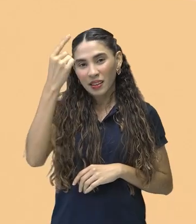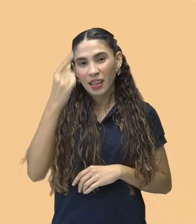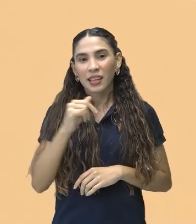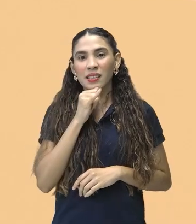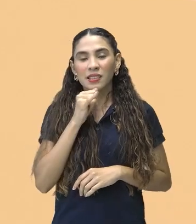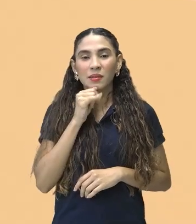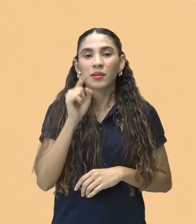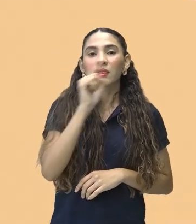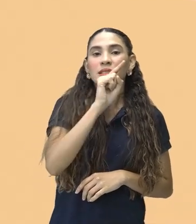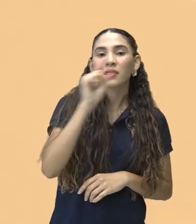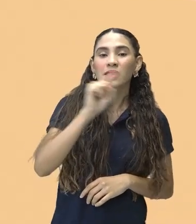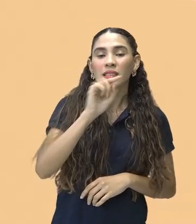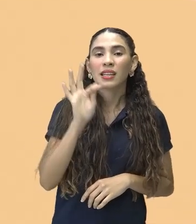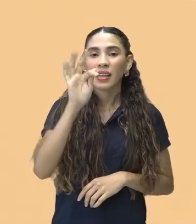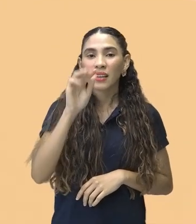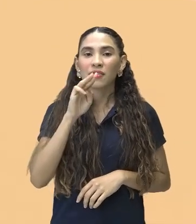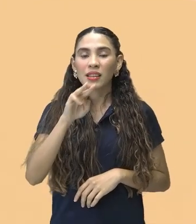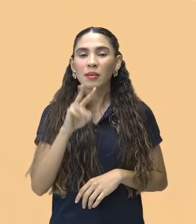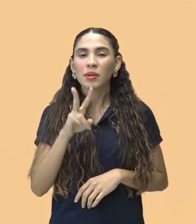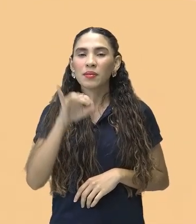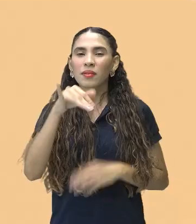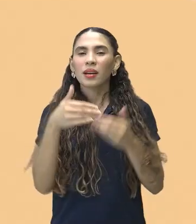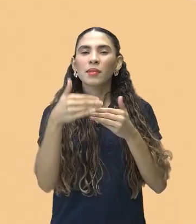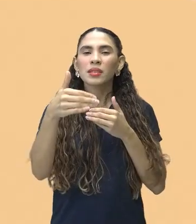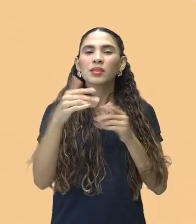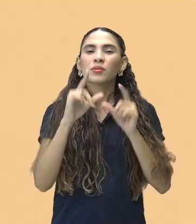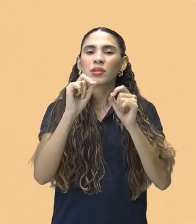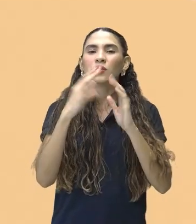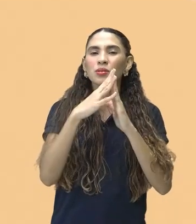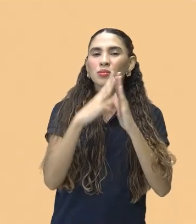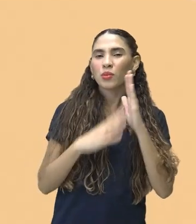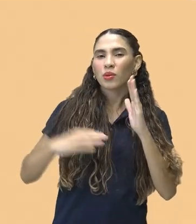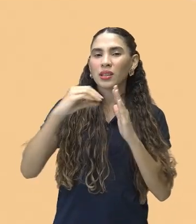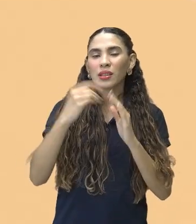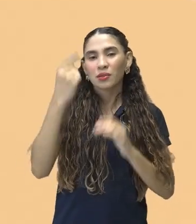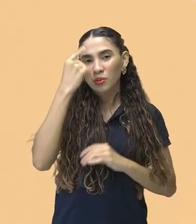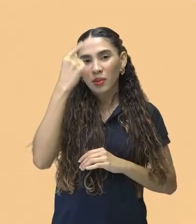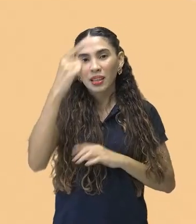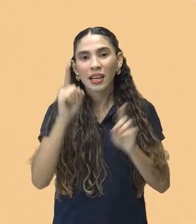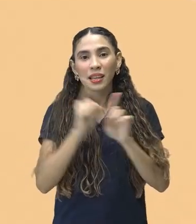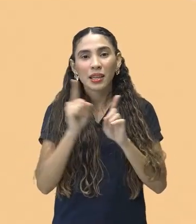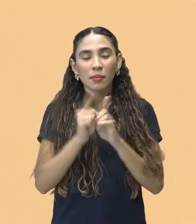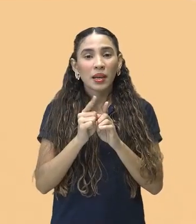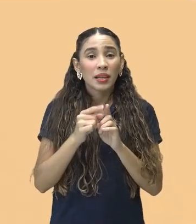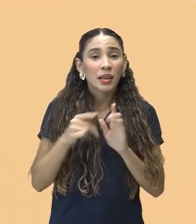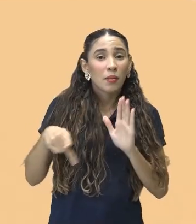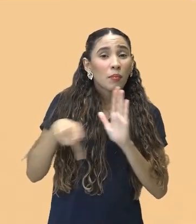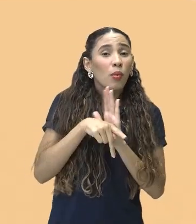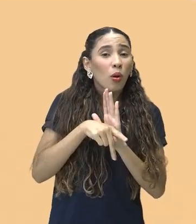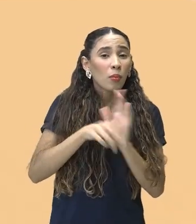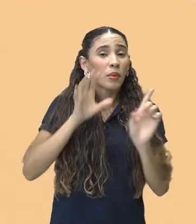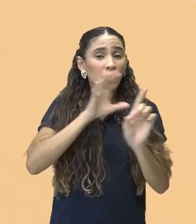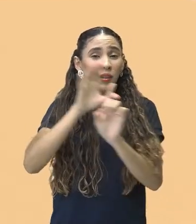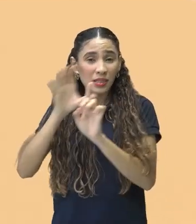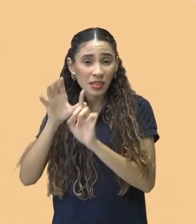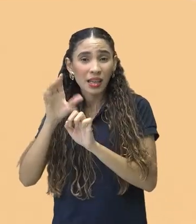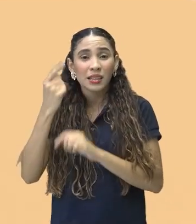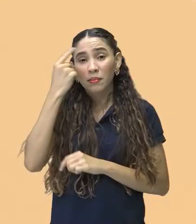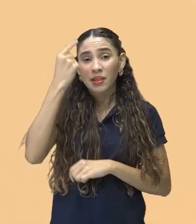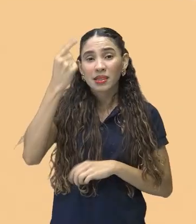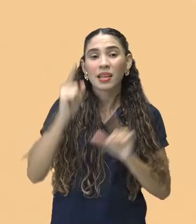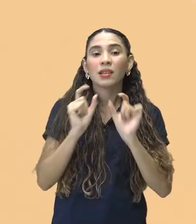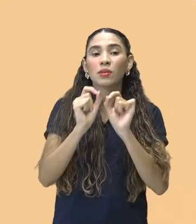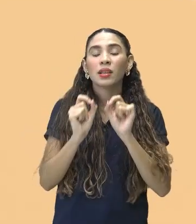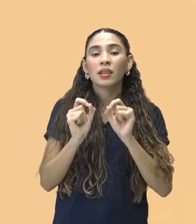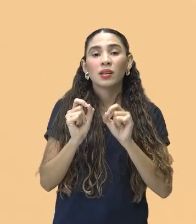de Zona Franca, ela parte de um modelo, de uma ideia idealizada, pensada por